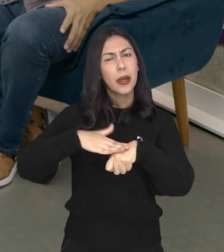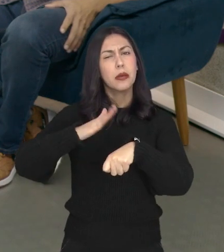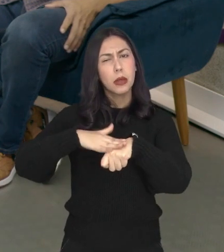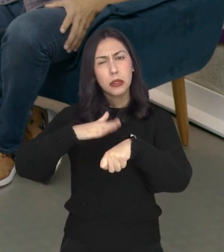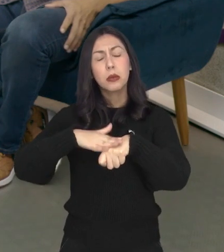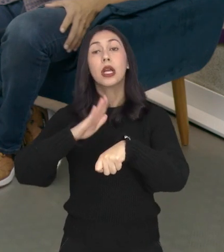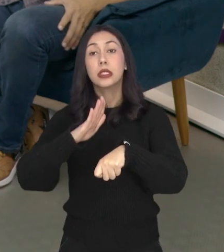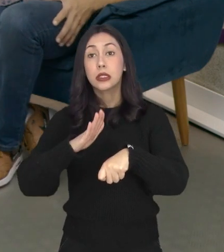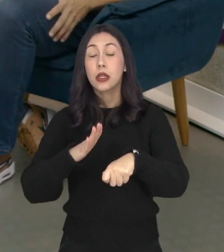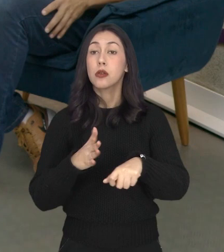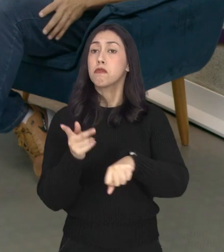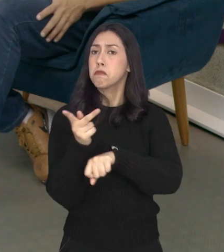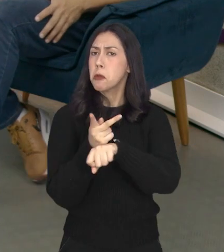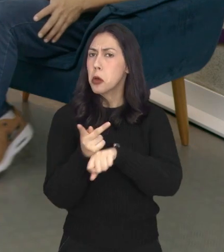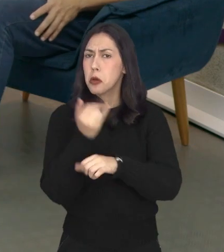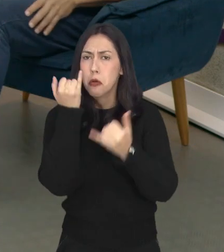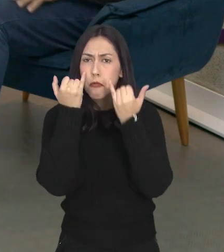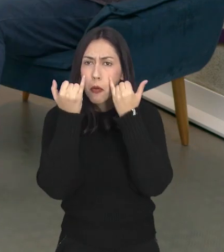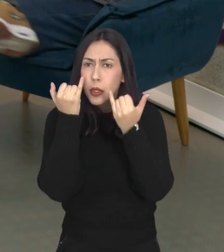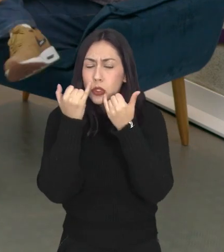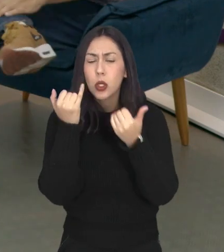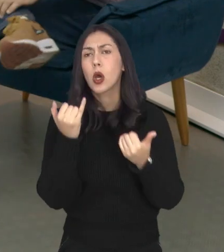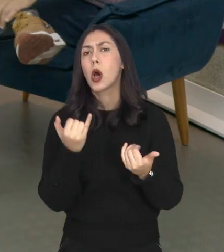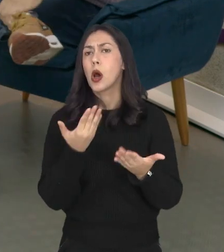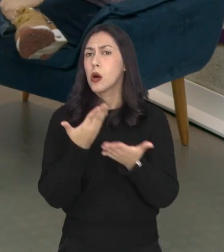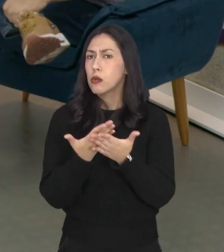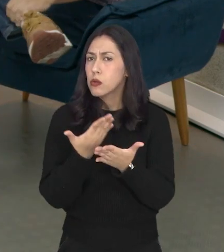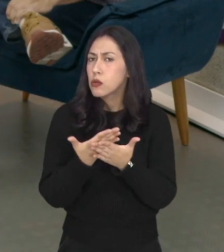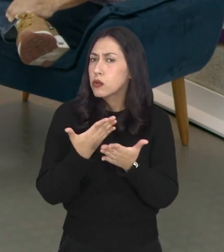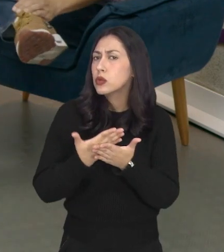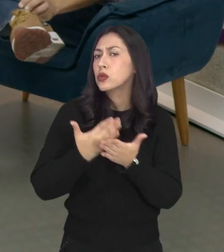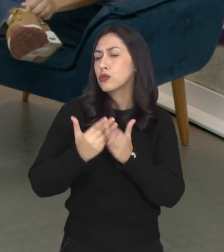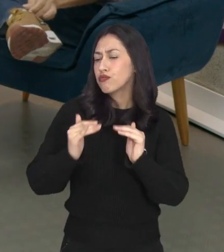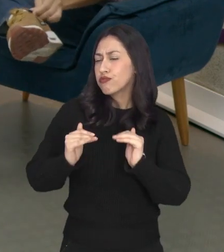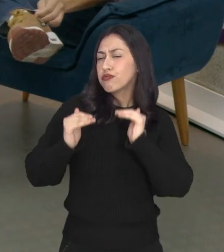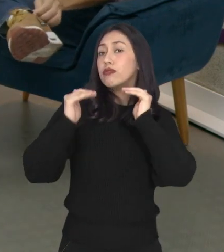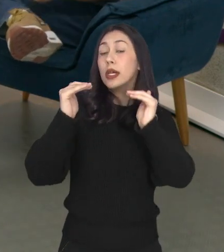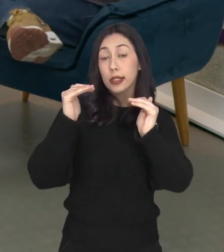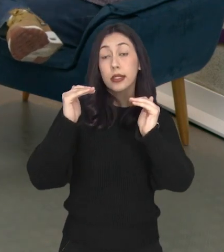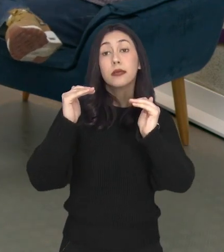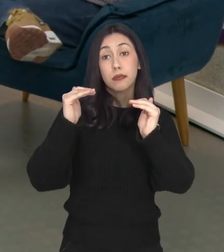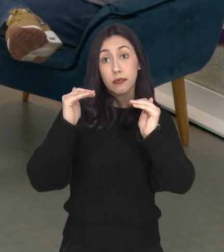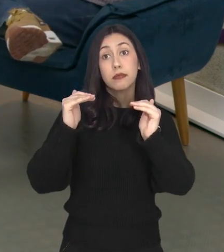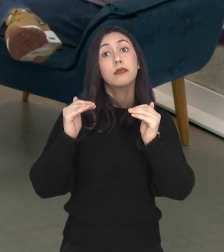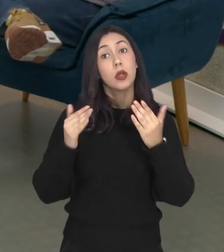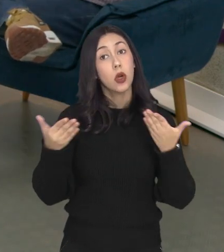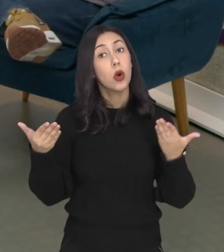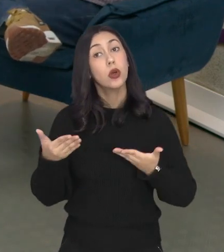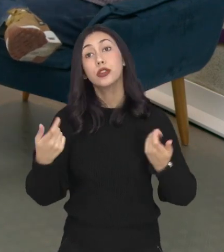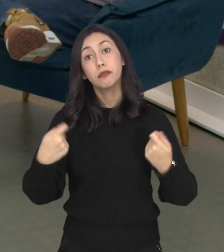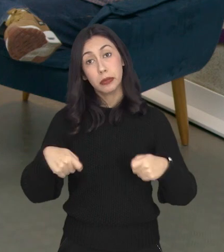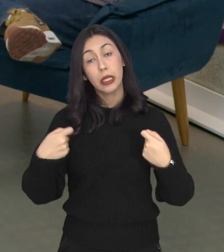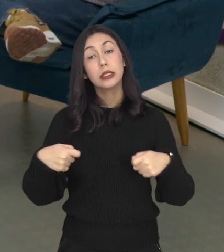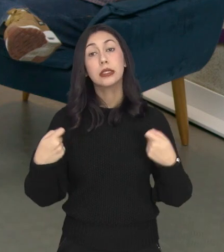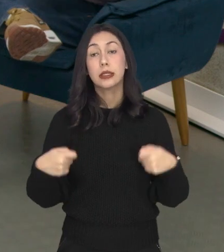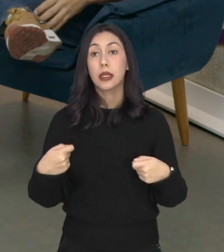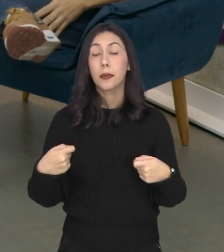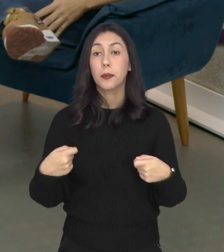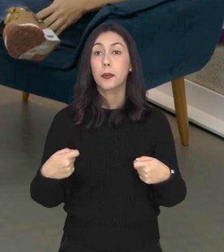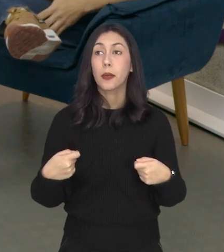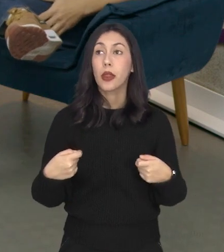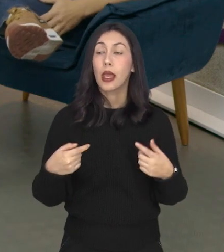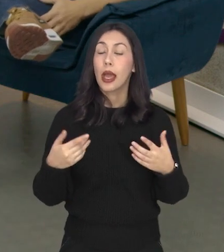se capacite cada vez mais. Busque mais informações, busque mais estudo, busque sempre mais. Isso é o mercado no